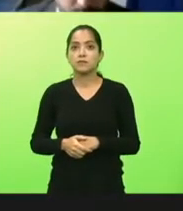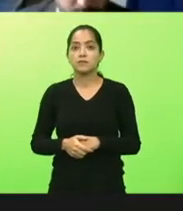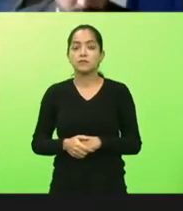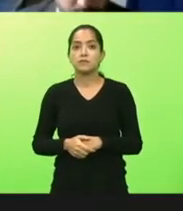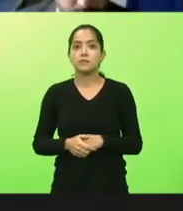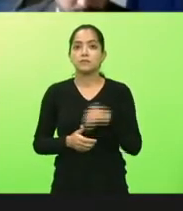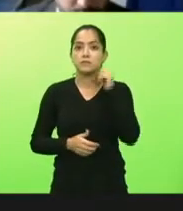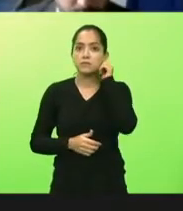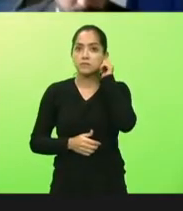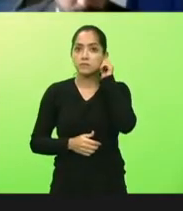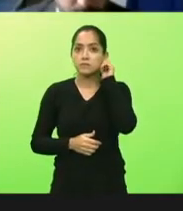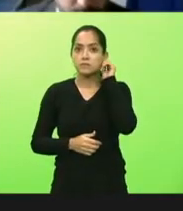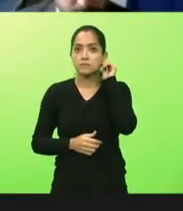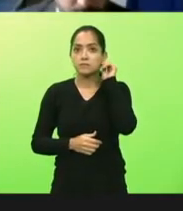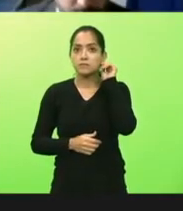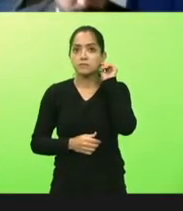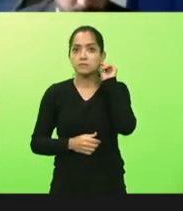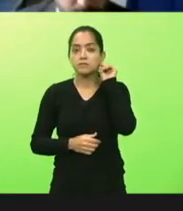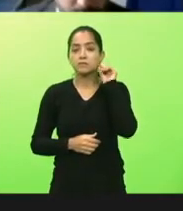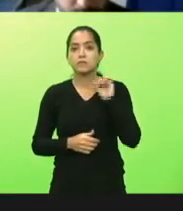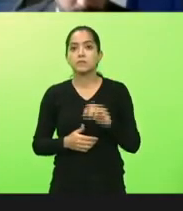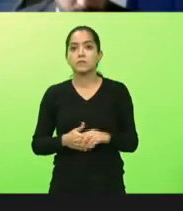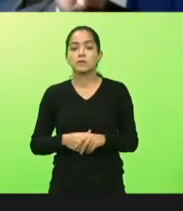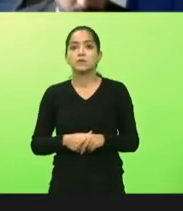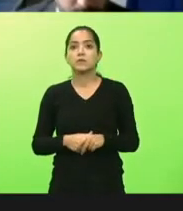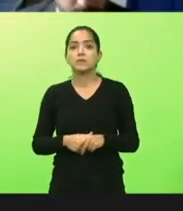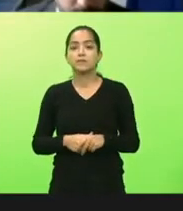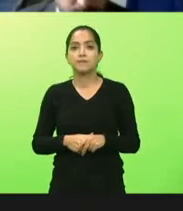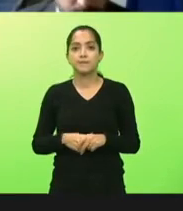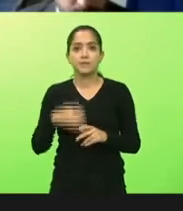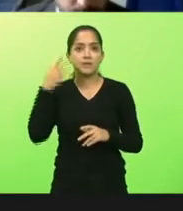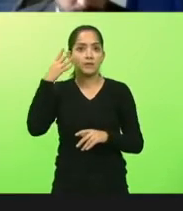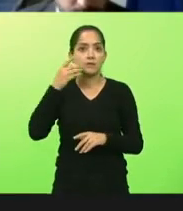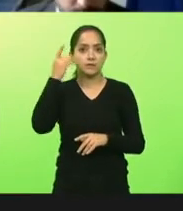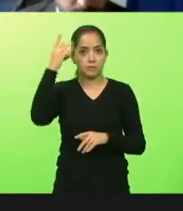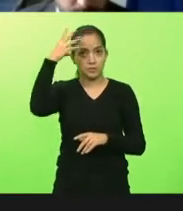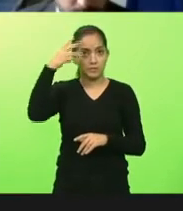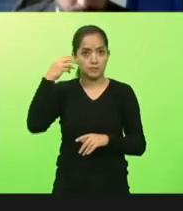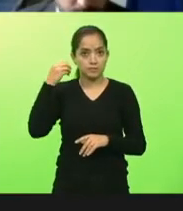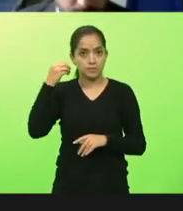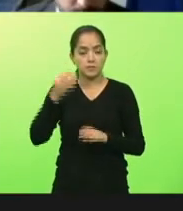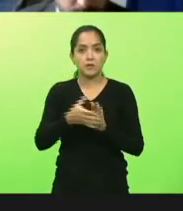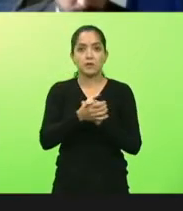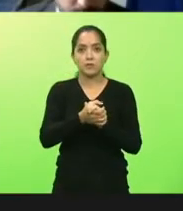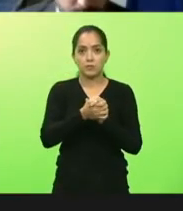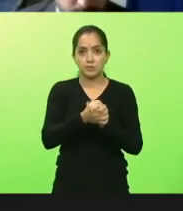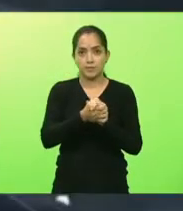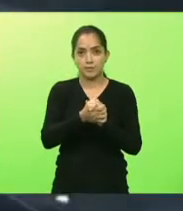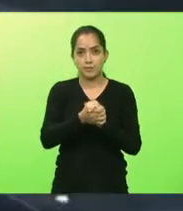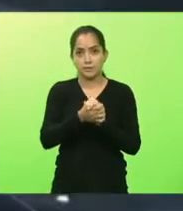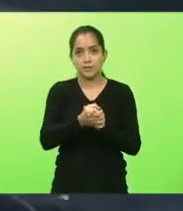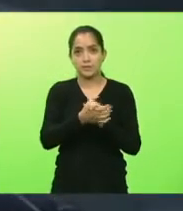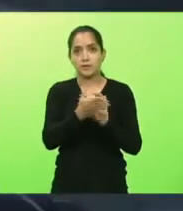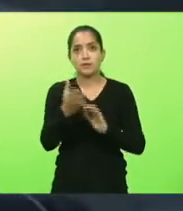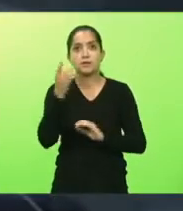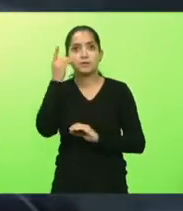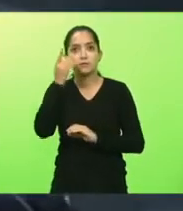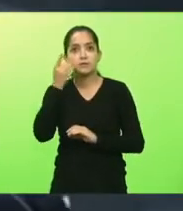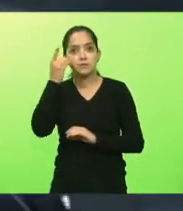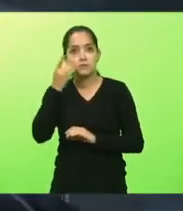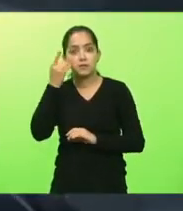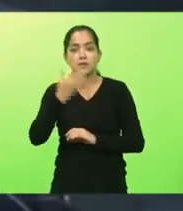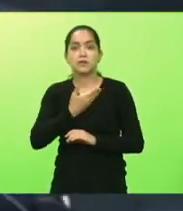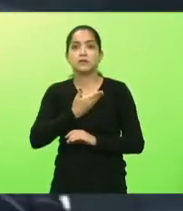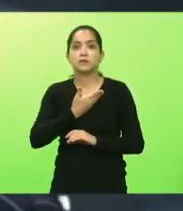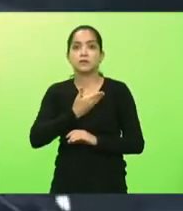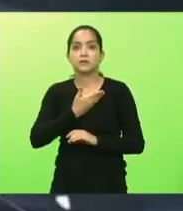Mauro. Deputada Luciane Carminati, está com a palavra. Obrigada. Quero cumprimentar todos os meus colegas deputados e